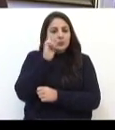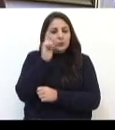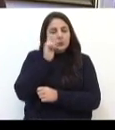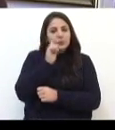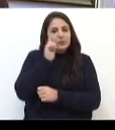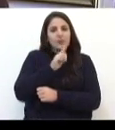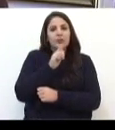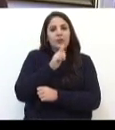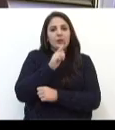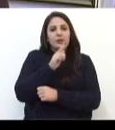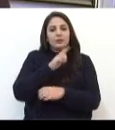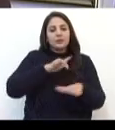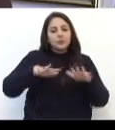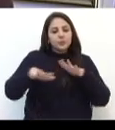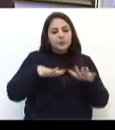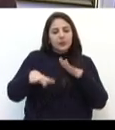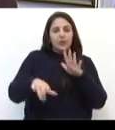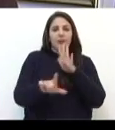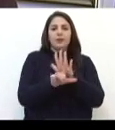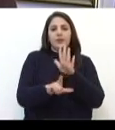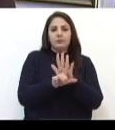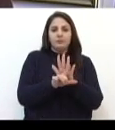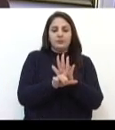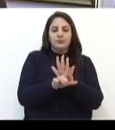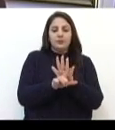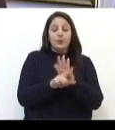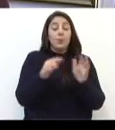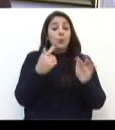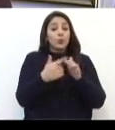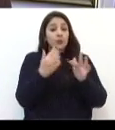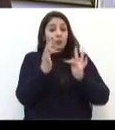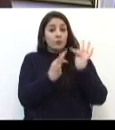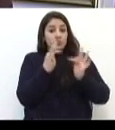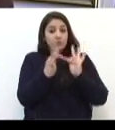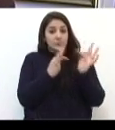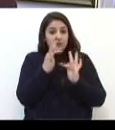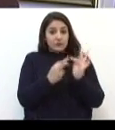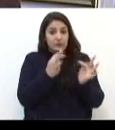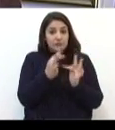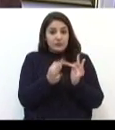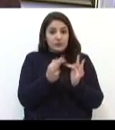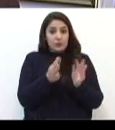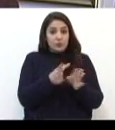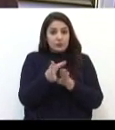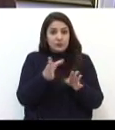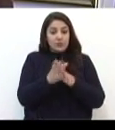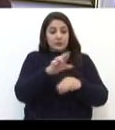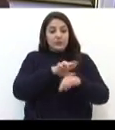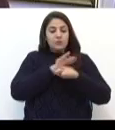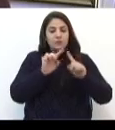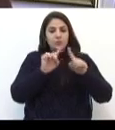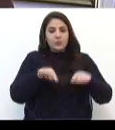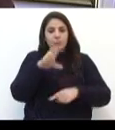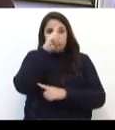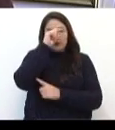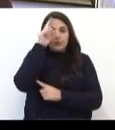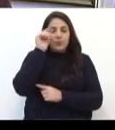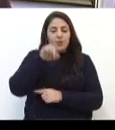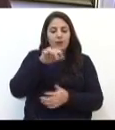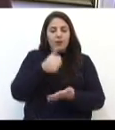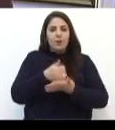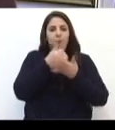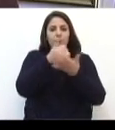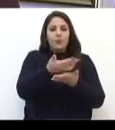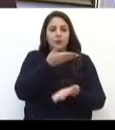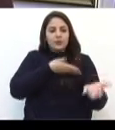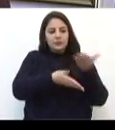coisa seja viabilizada a nível de Concepro, porque a função do Concepro, que é o Conselho para a Segurança Pública do município, é justamente